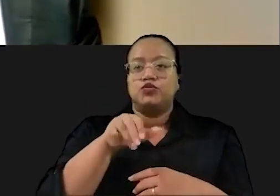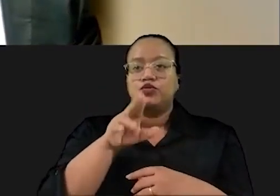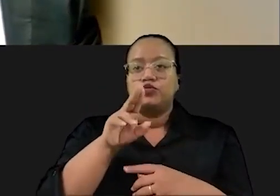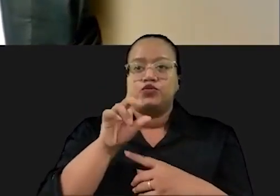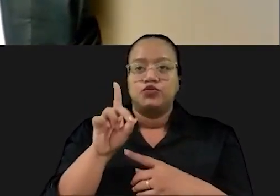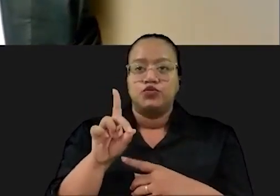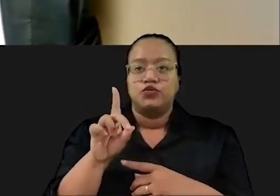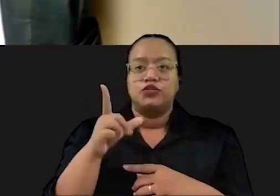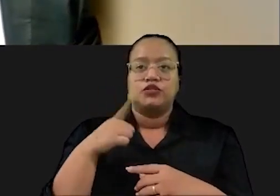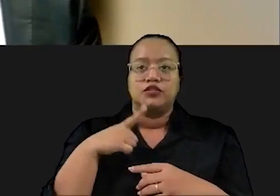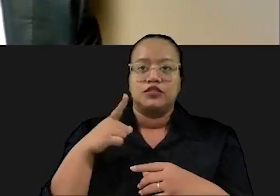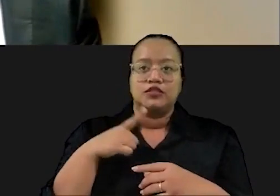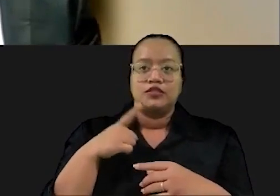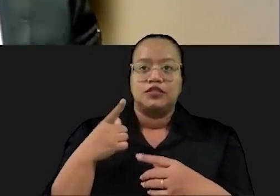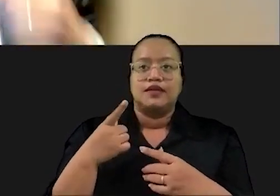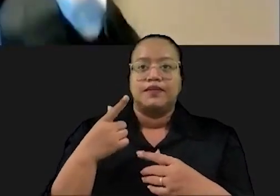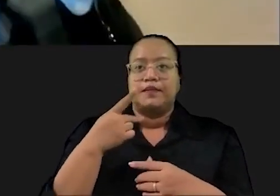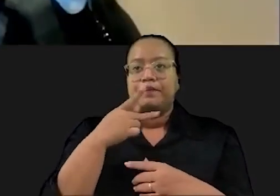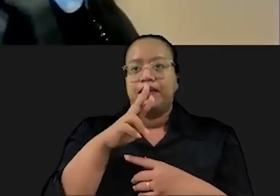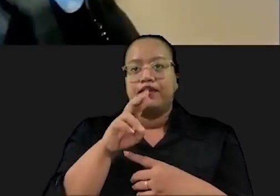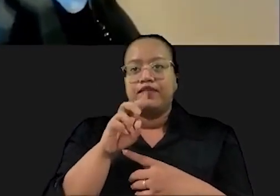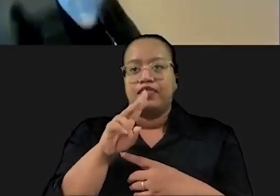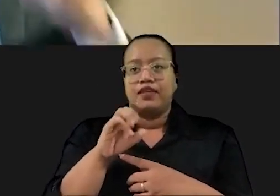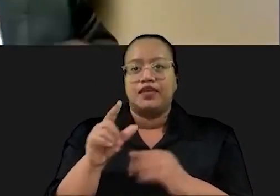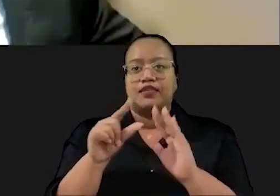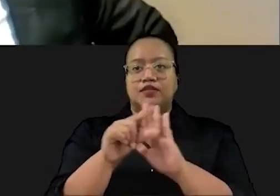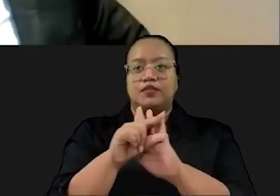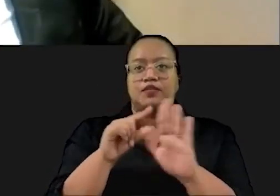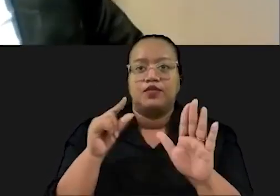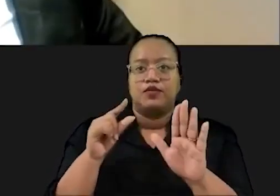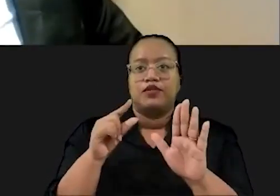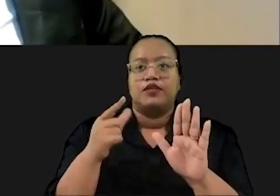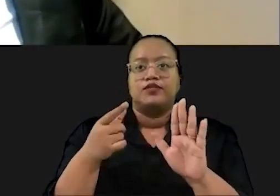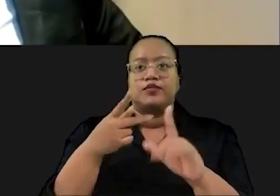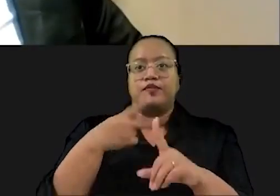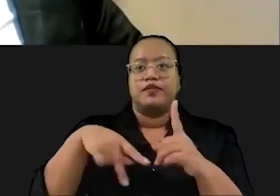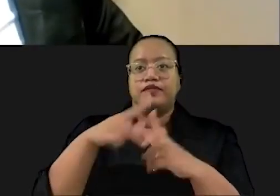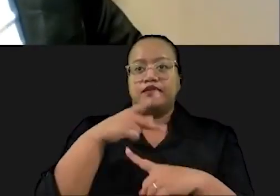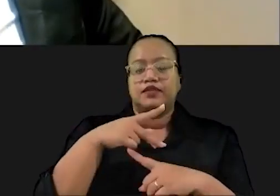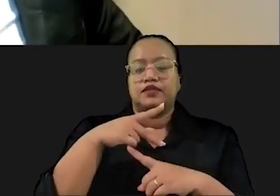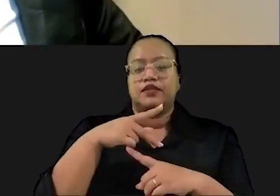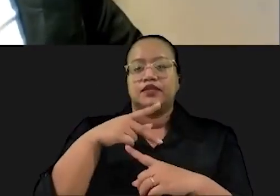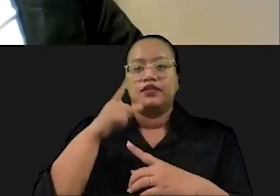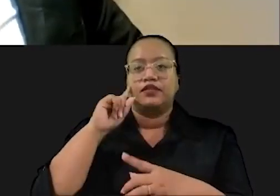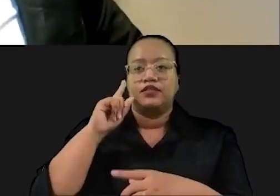previdenciário, processo administrativo previdenciário e intimação judicial eletrônica, né?